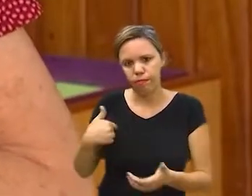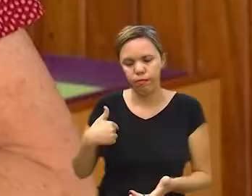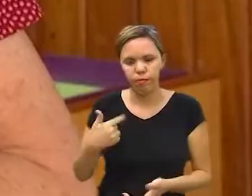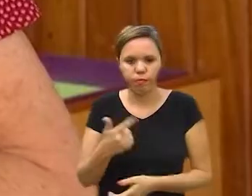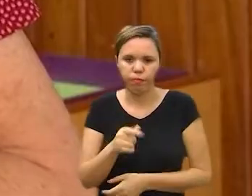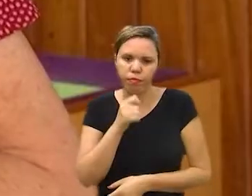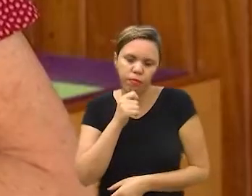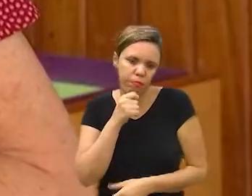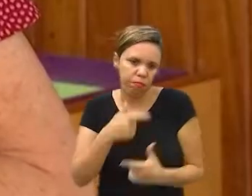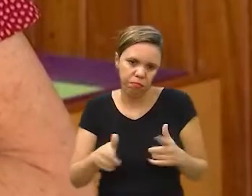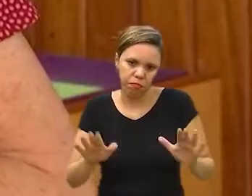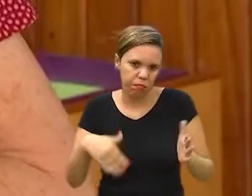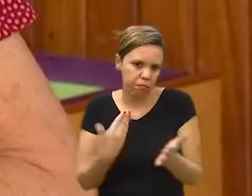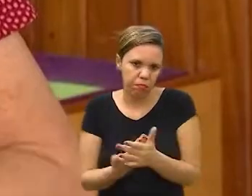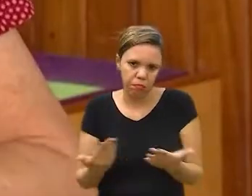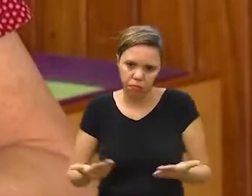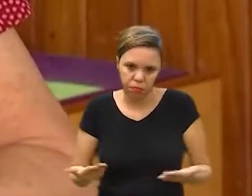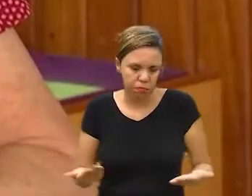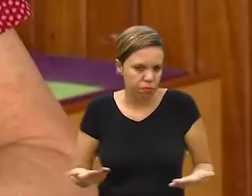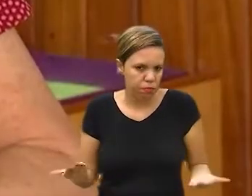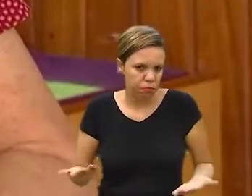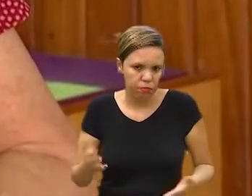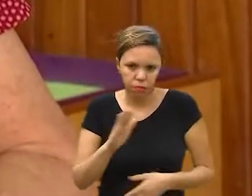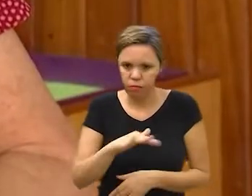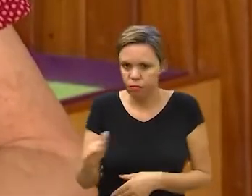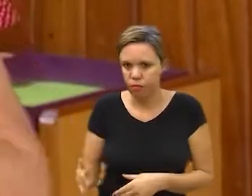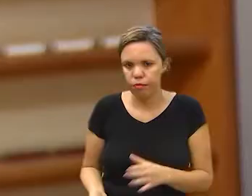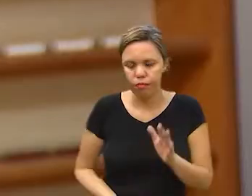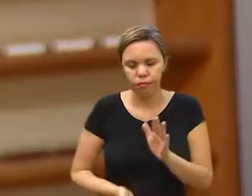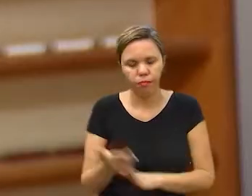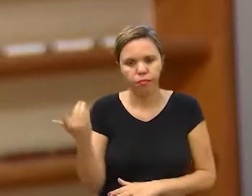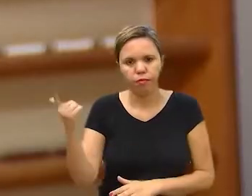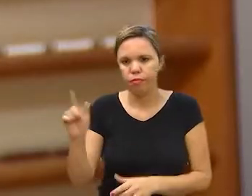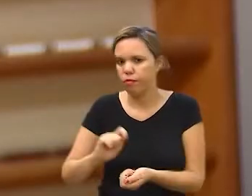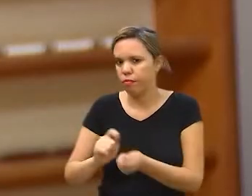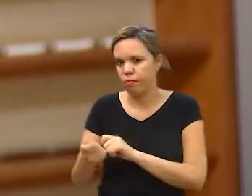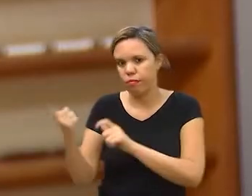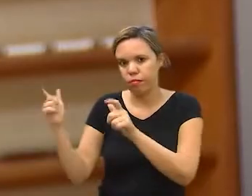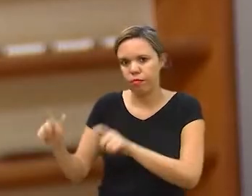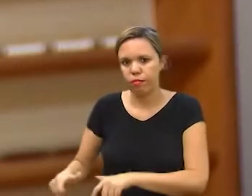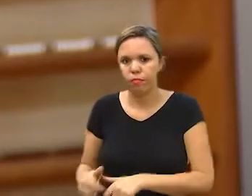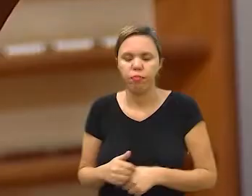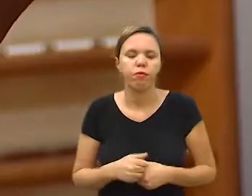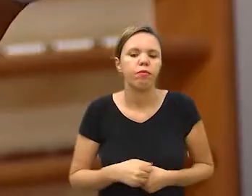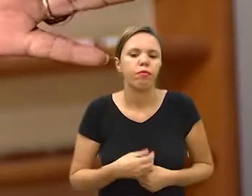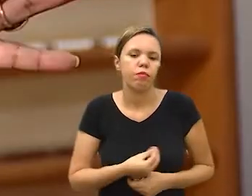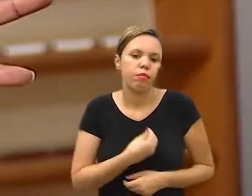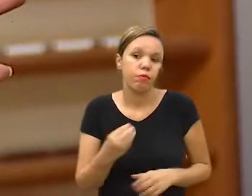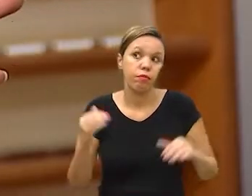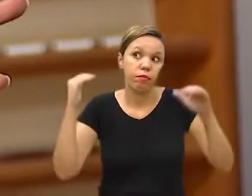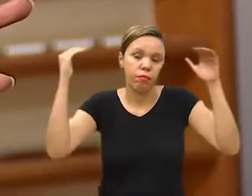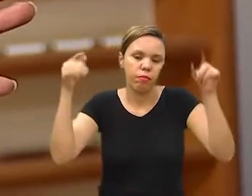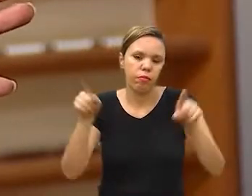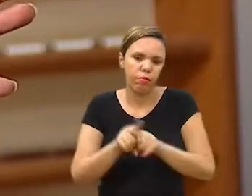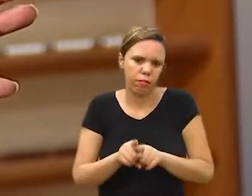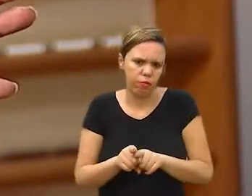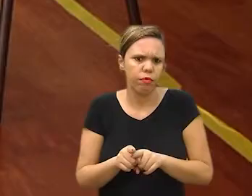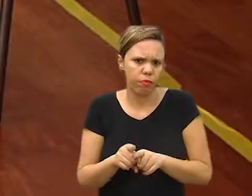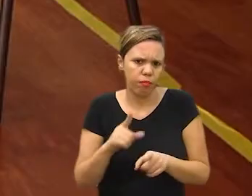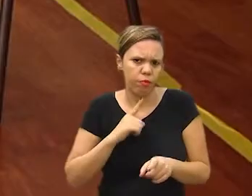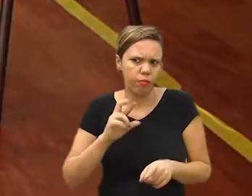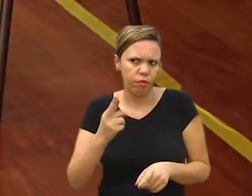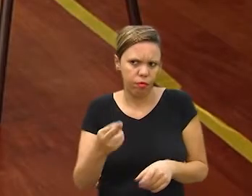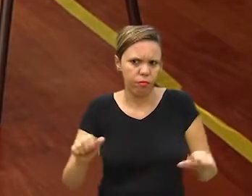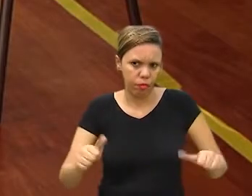tivemos nenhum problema até hoje de uma criança que sai de uma Montessori e não se adaptar em outras escolas. E para a vida adulta também tem reflexos